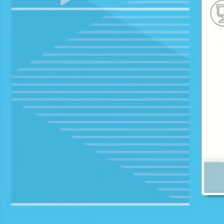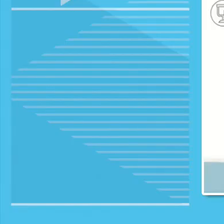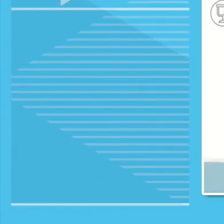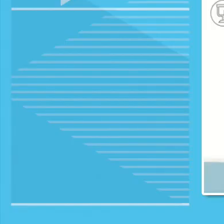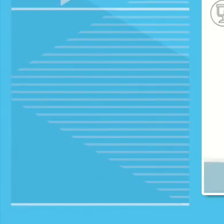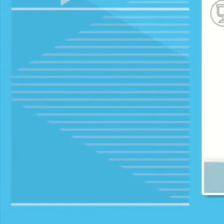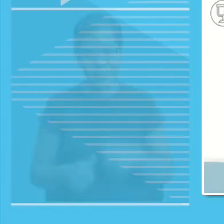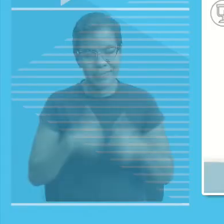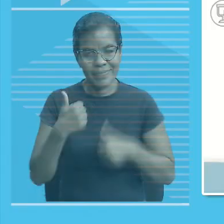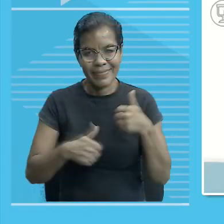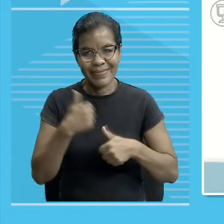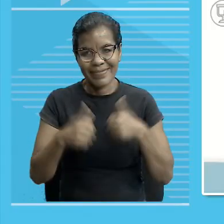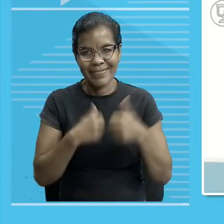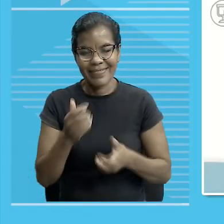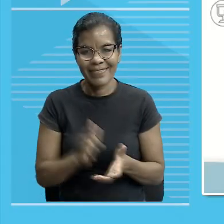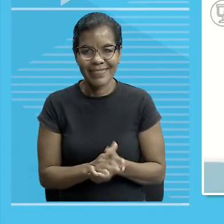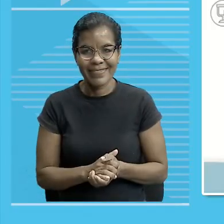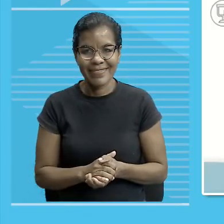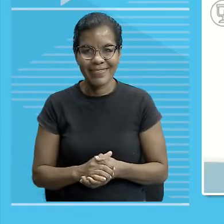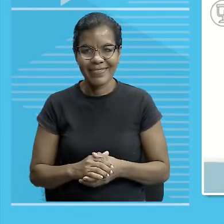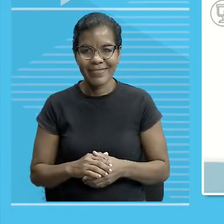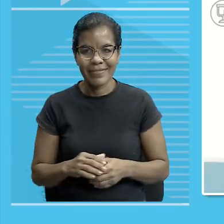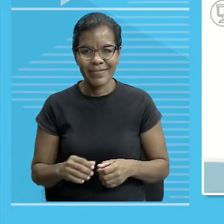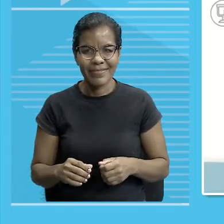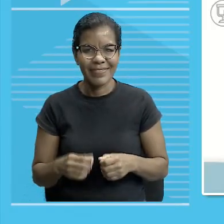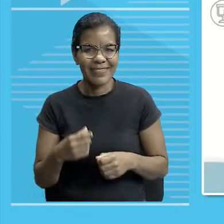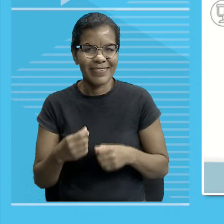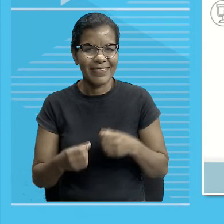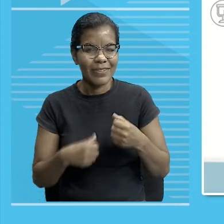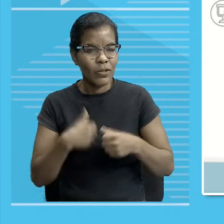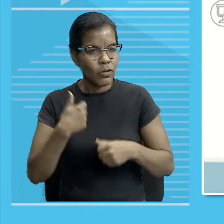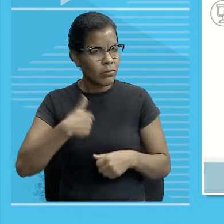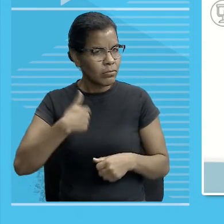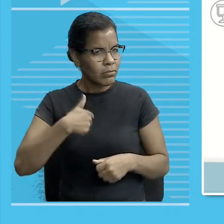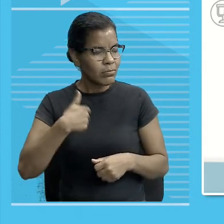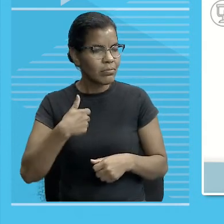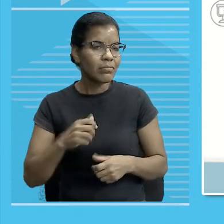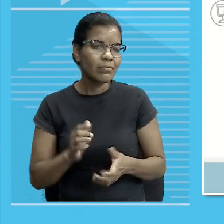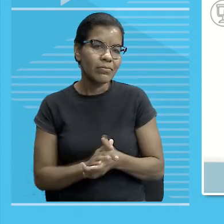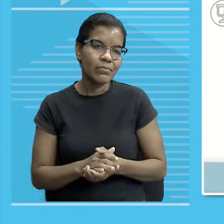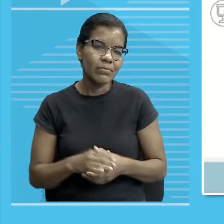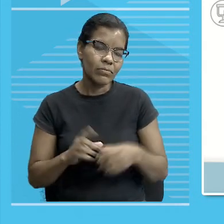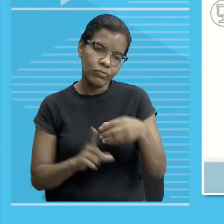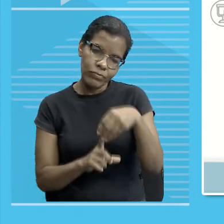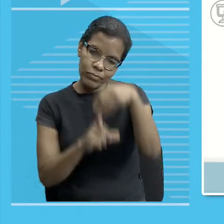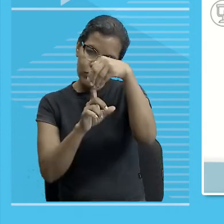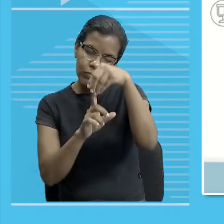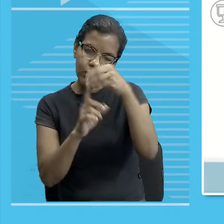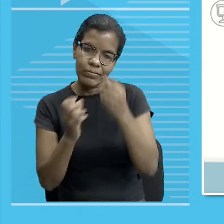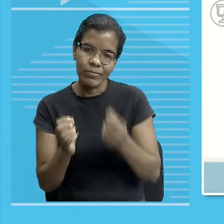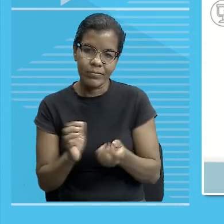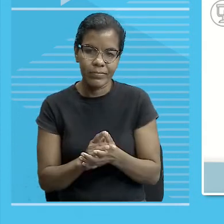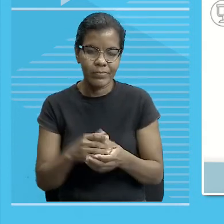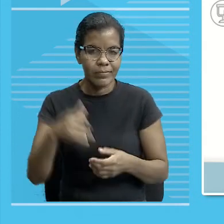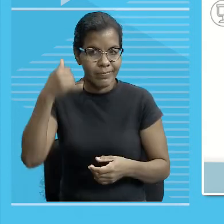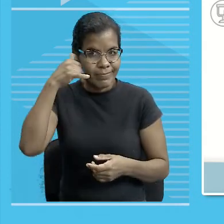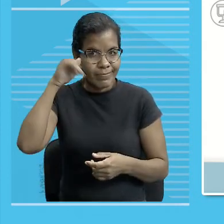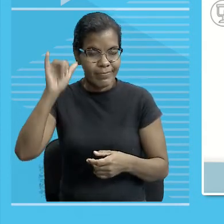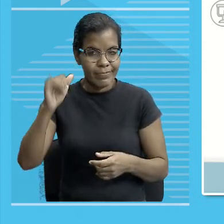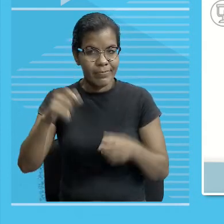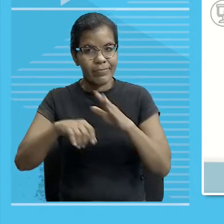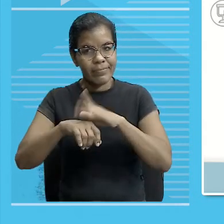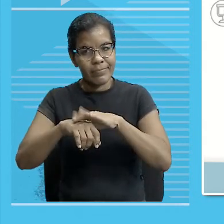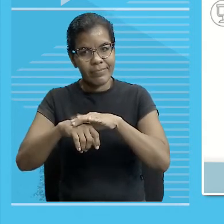Beleza. Então tá aí, gente. Pessoal, só tem um mesmo, né? Só tem um que é capaz de